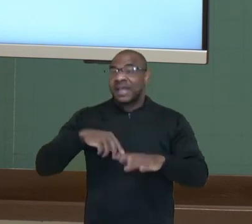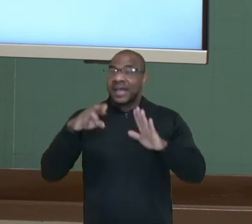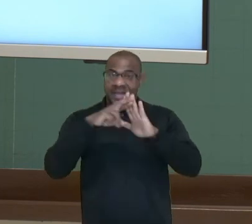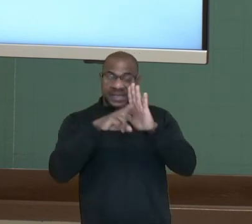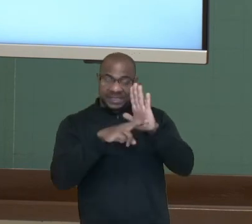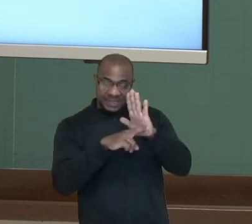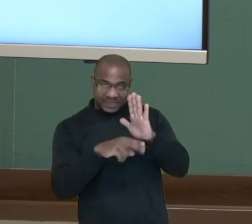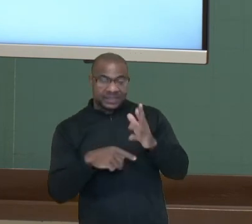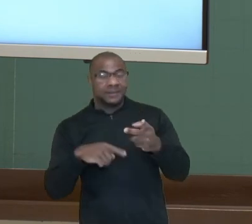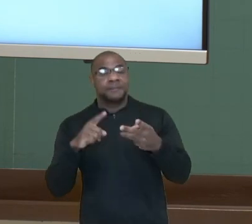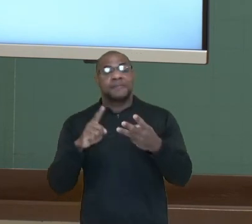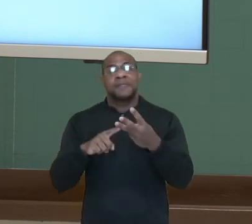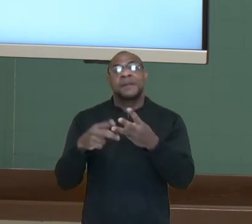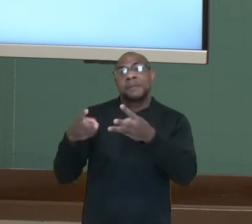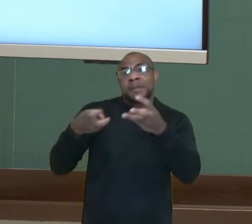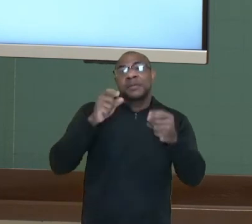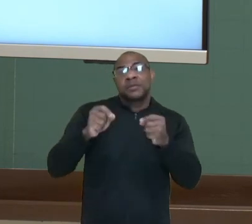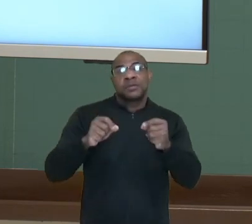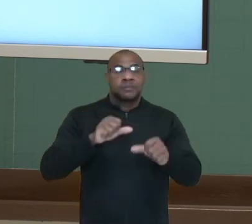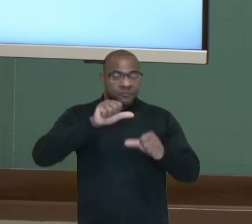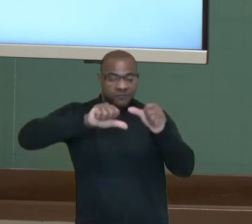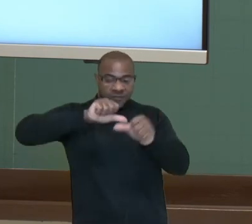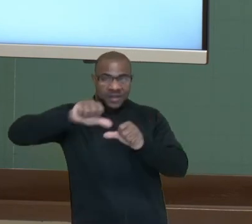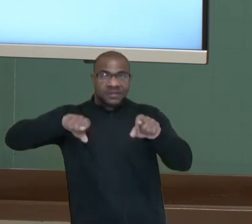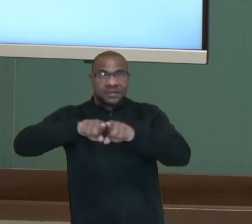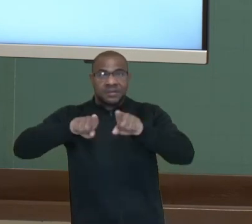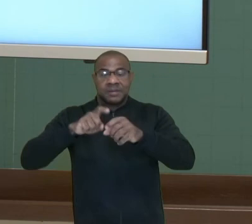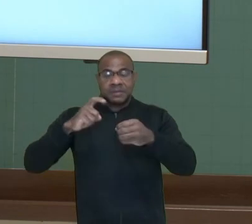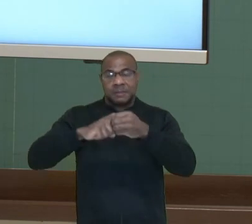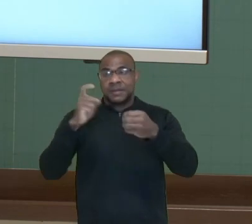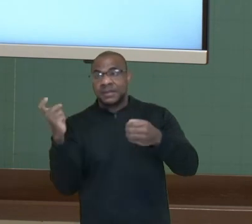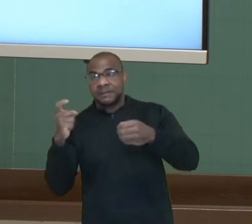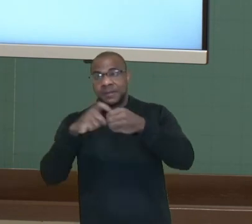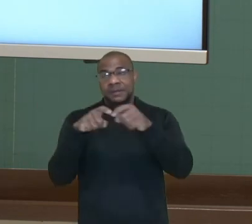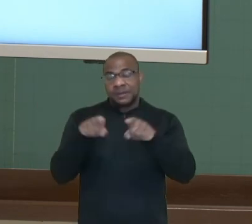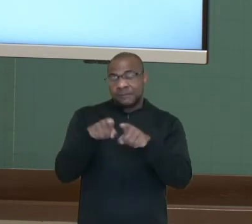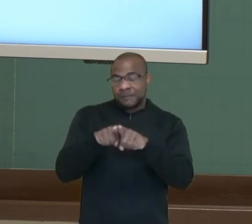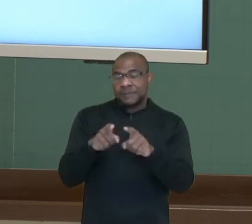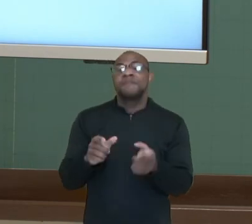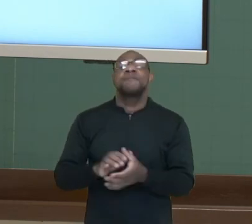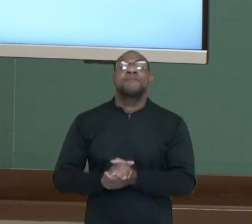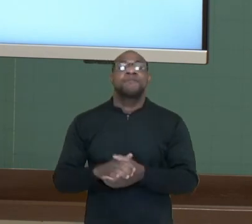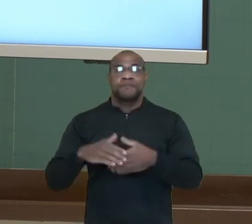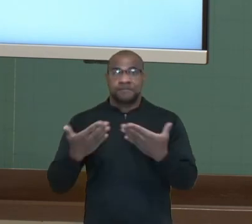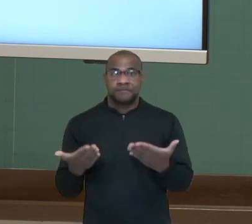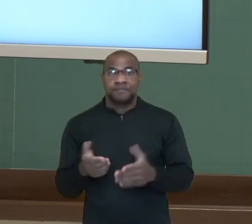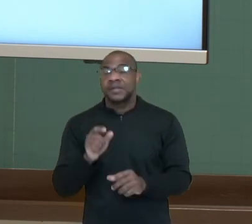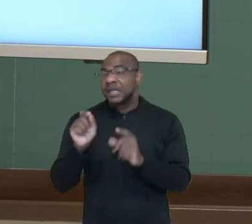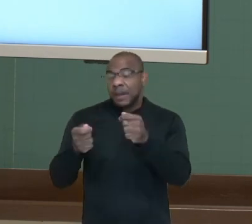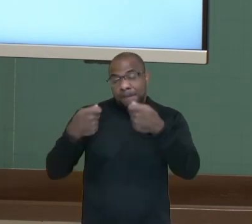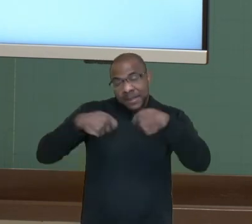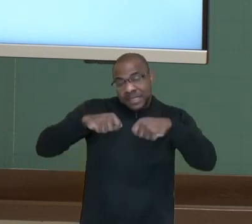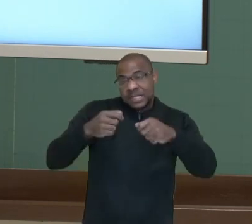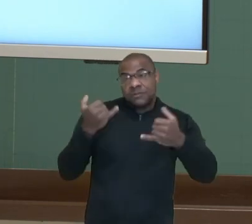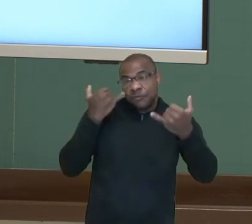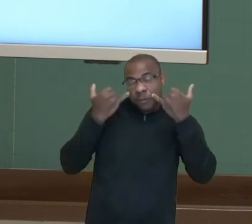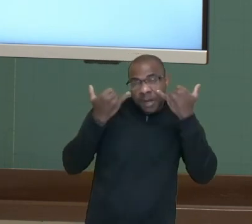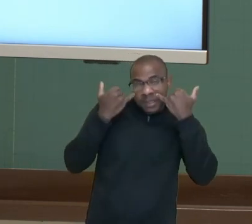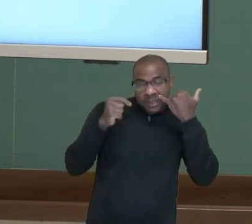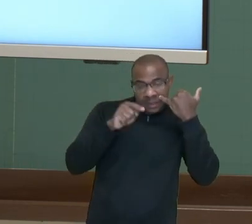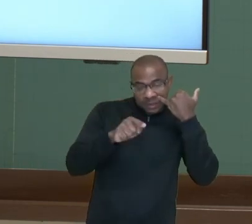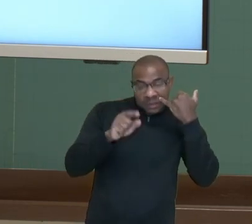grandezas. Identificamos as variáveis dependente e independente de uma relação de dependência. Quem é que precisa de informação e